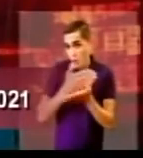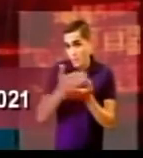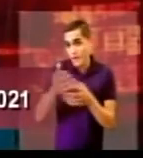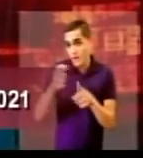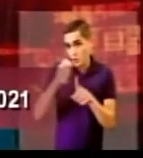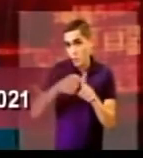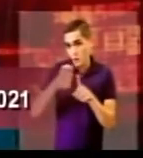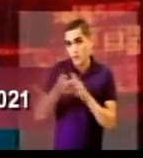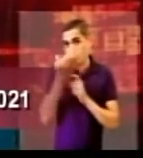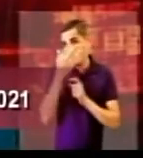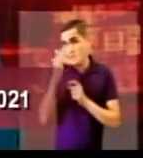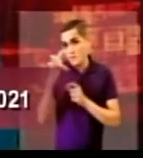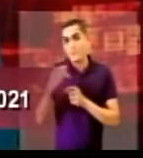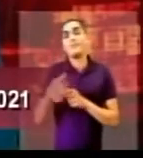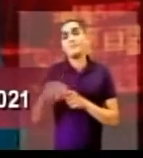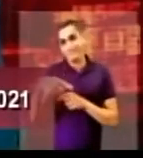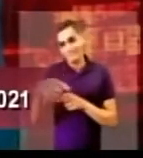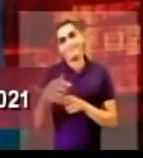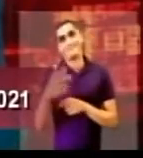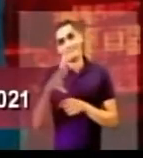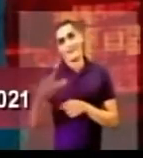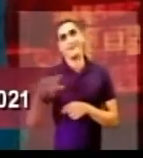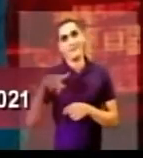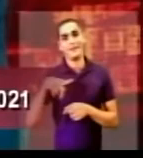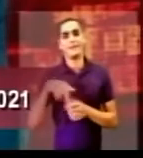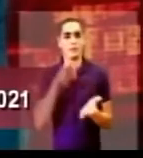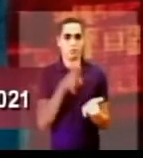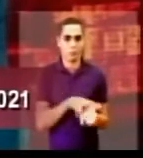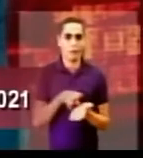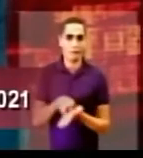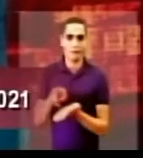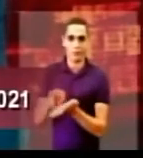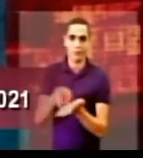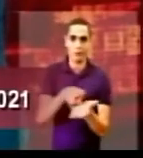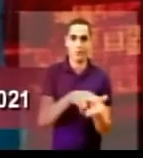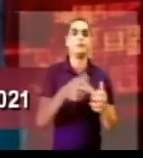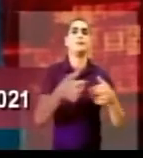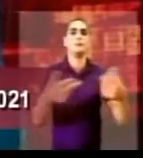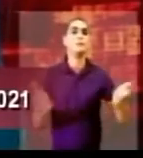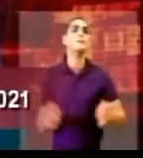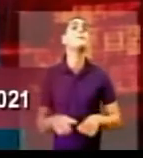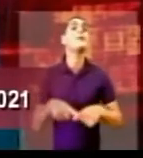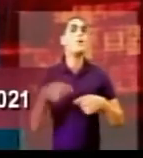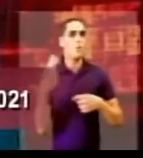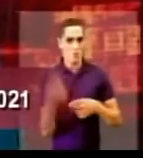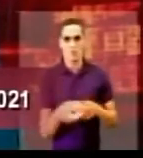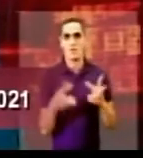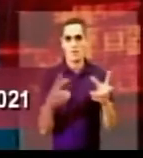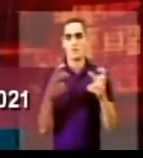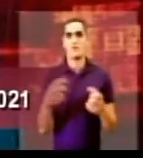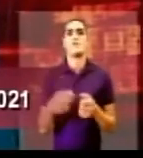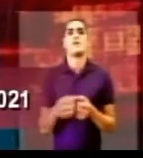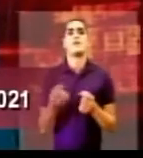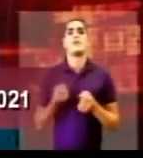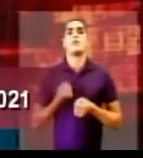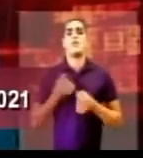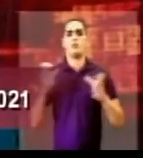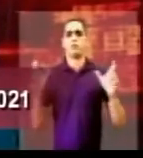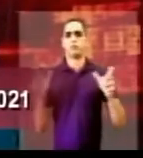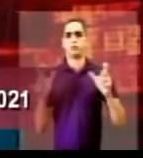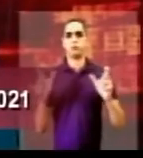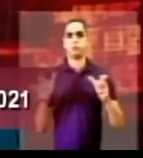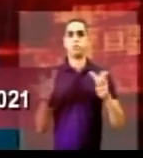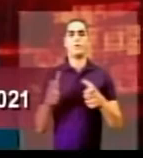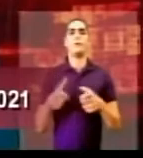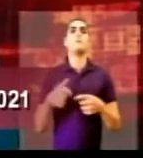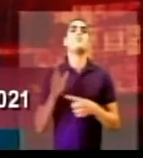ter as internações. E como vocês viram, esses números começaram a cair, ou seja, que revelou